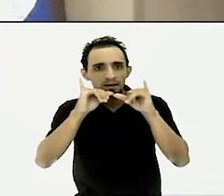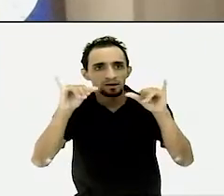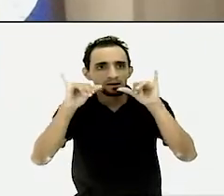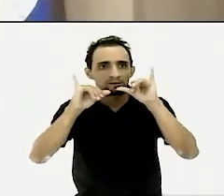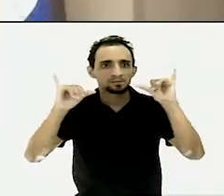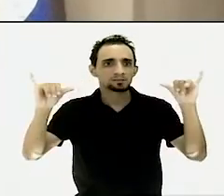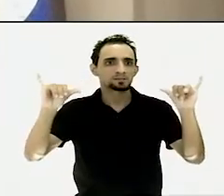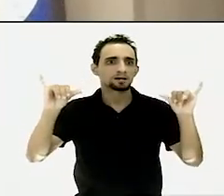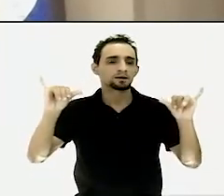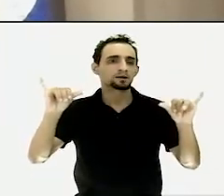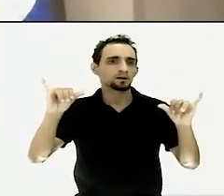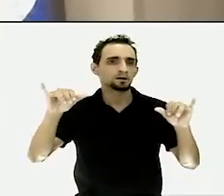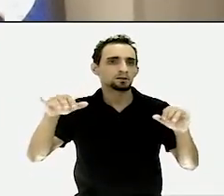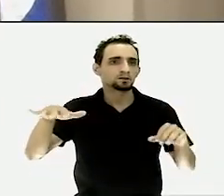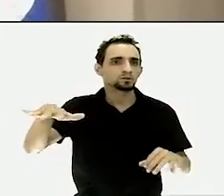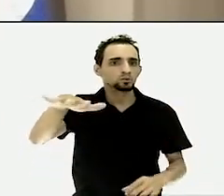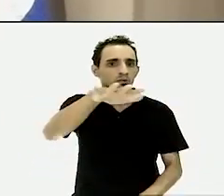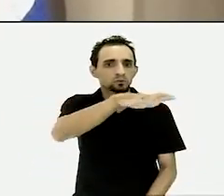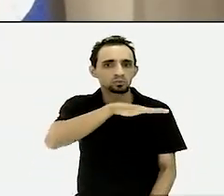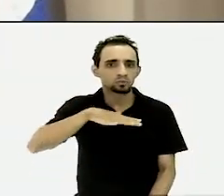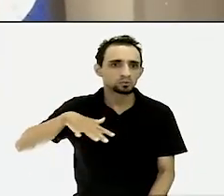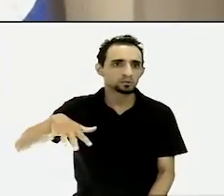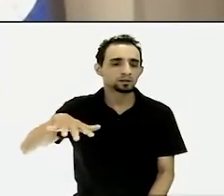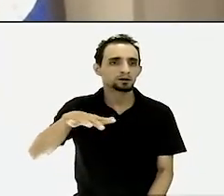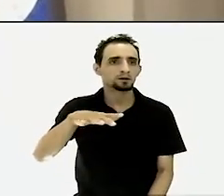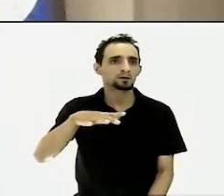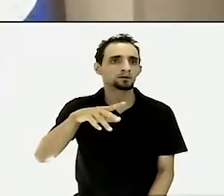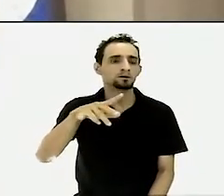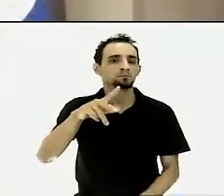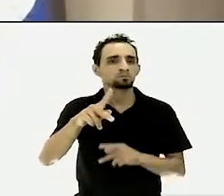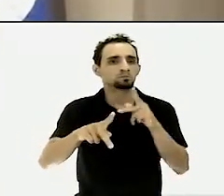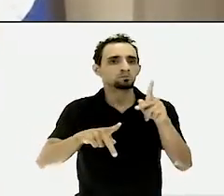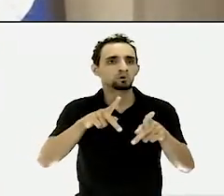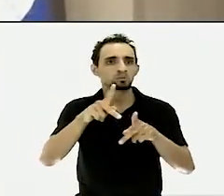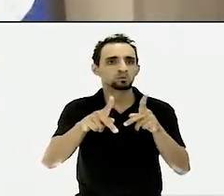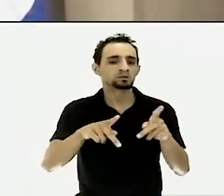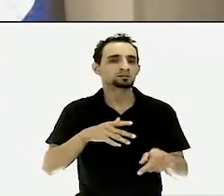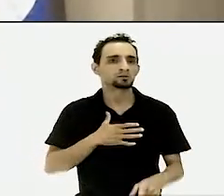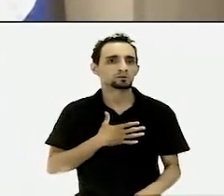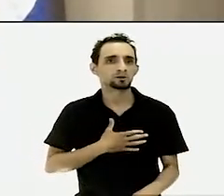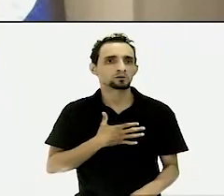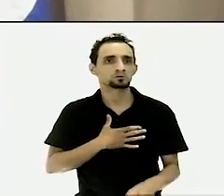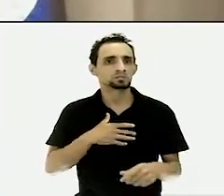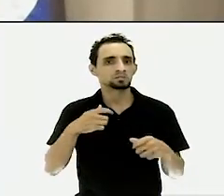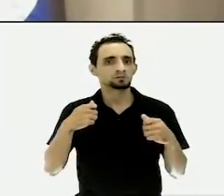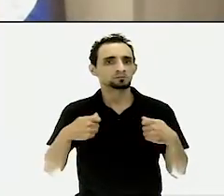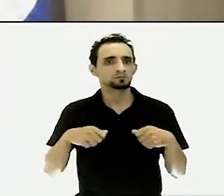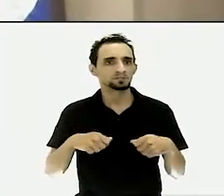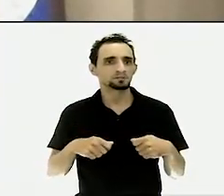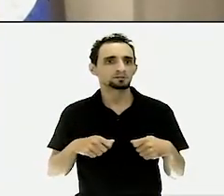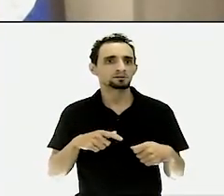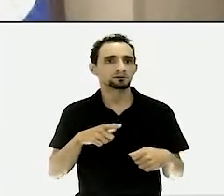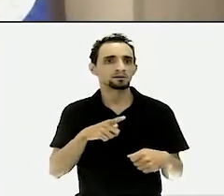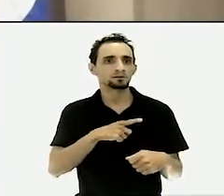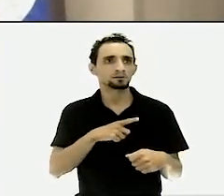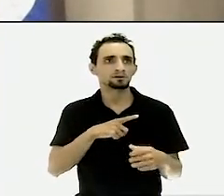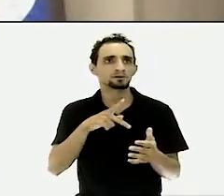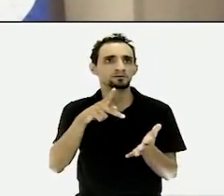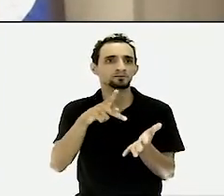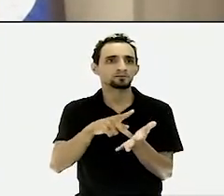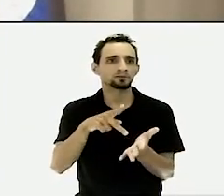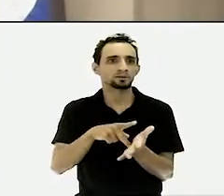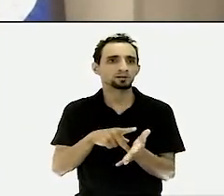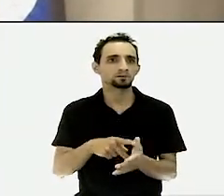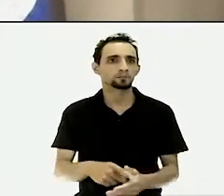marcada com a presidência da Sabesp, com o pessoal da Sabesp de São Paulo, foi o deputado Ricardo Madalena que marcou a reunião para